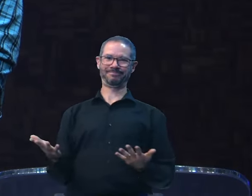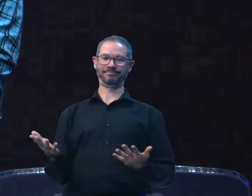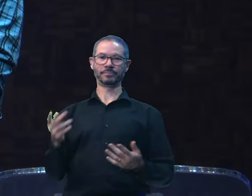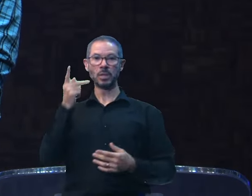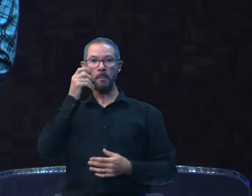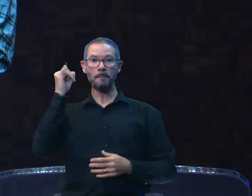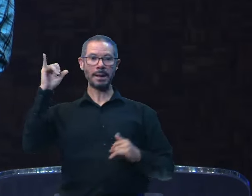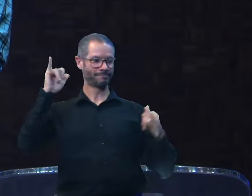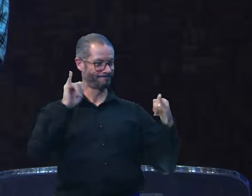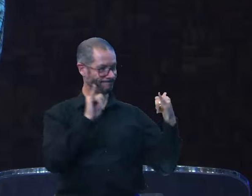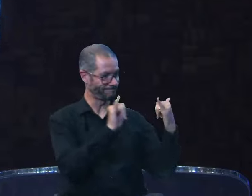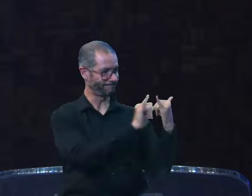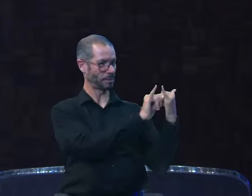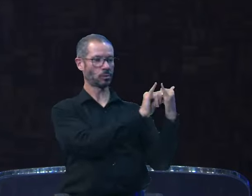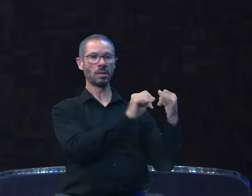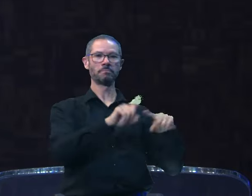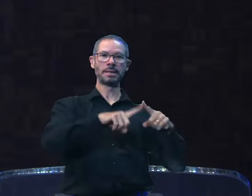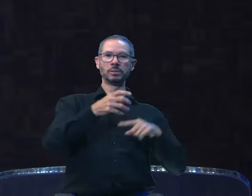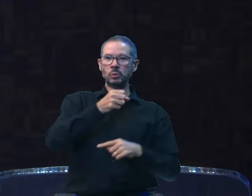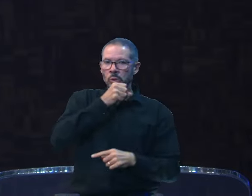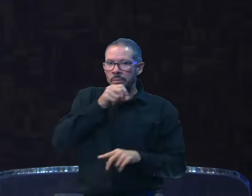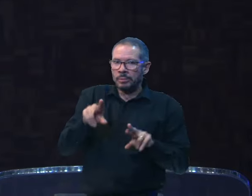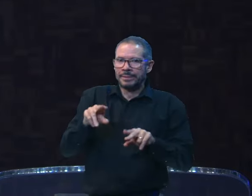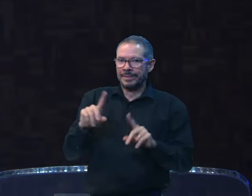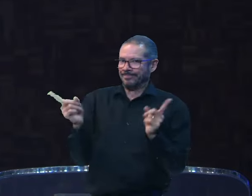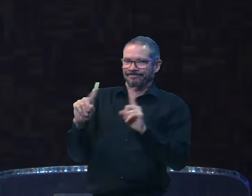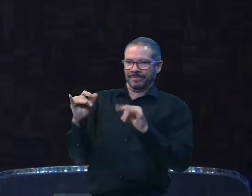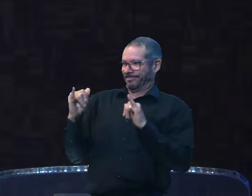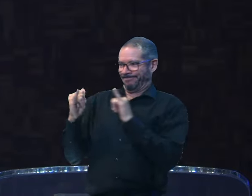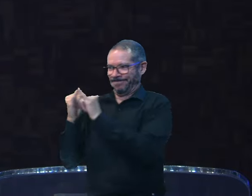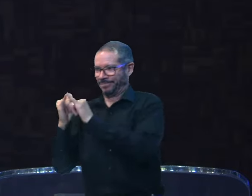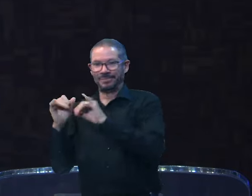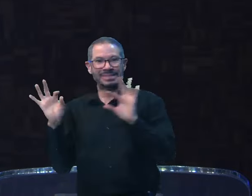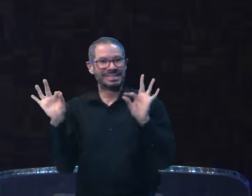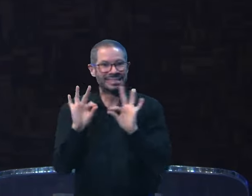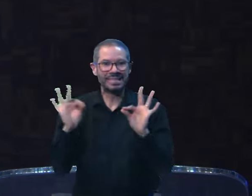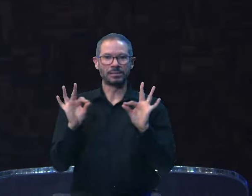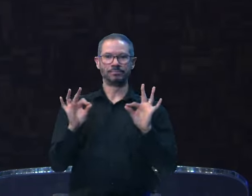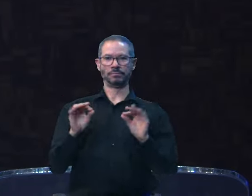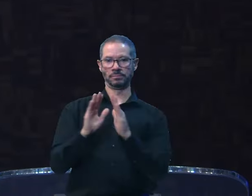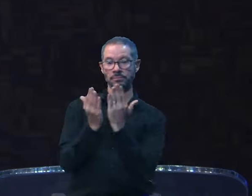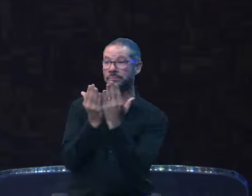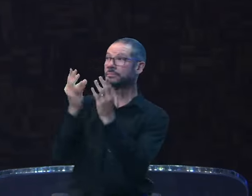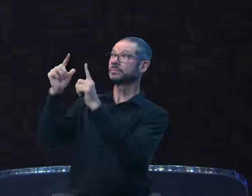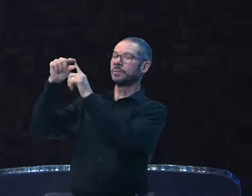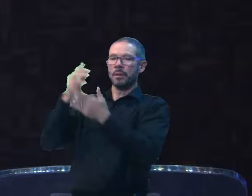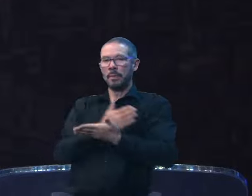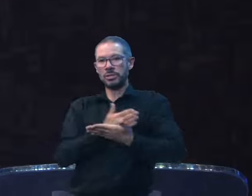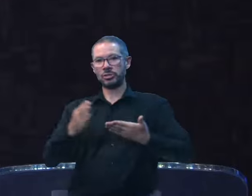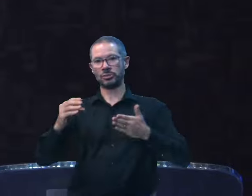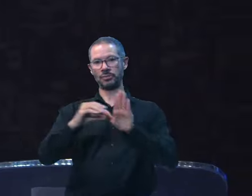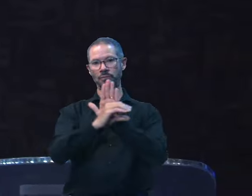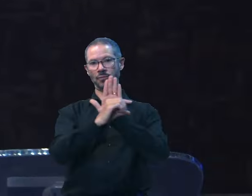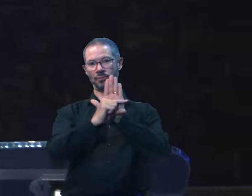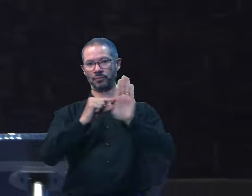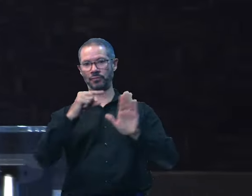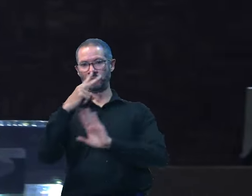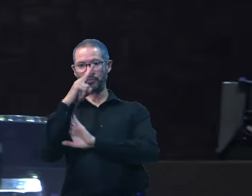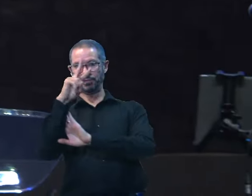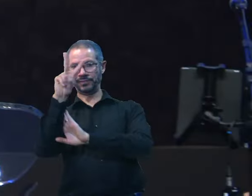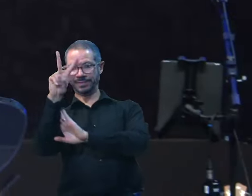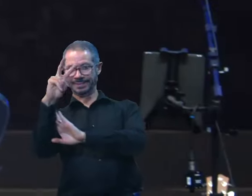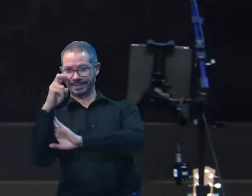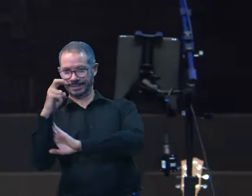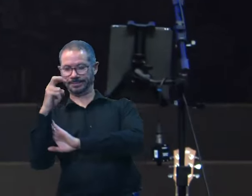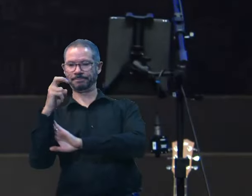O pai o perdoa, mas o irmão mais velho não. A Bíblia vai falar assim, a partir do versículo 25, eu vou ler aqui com você.